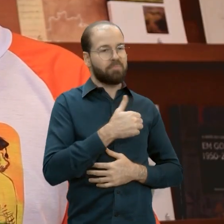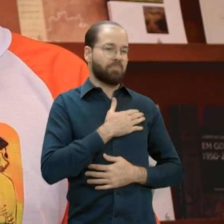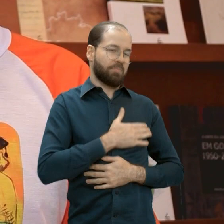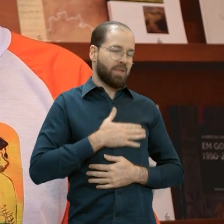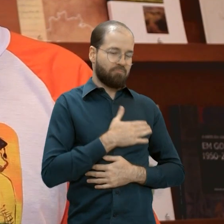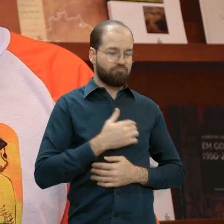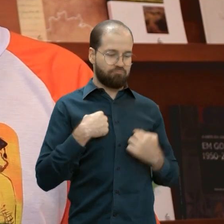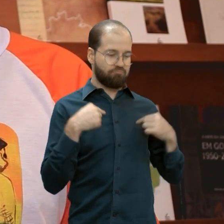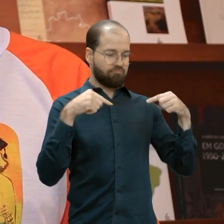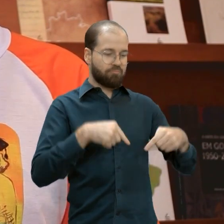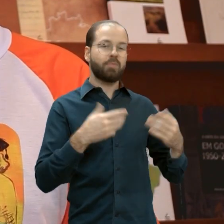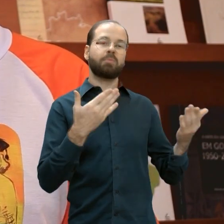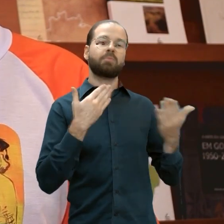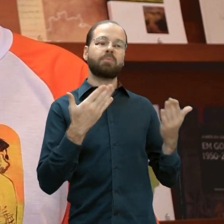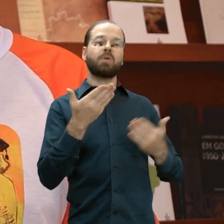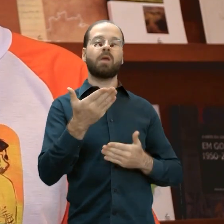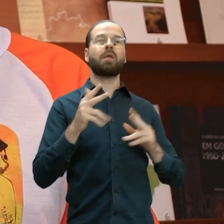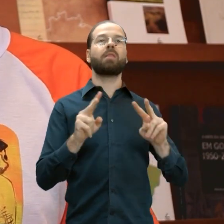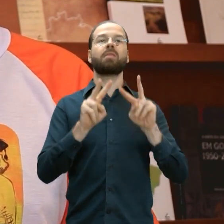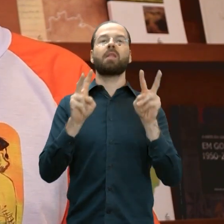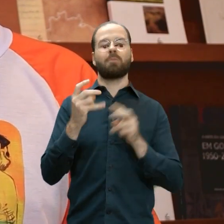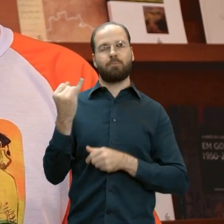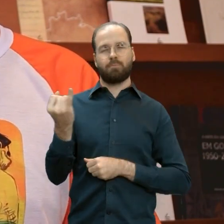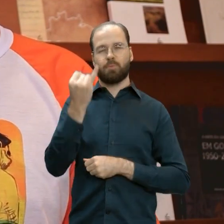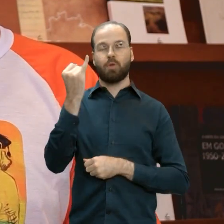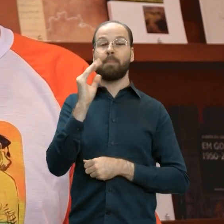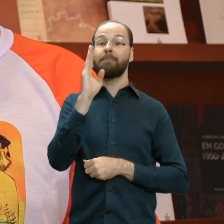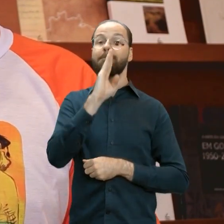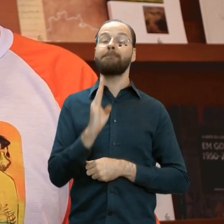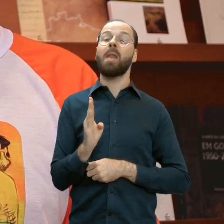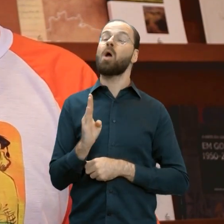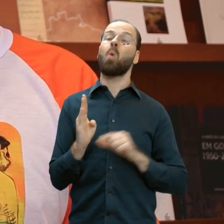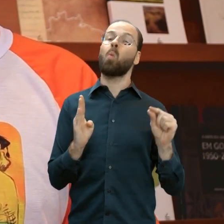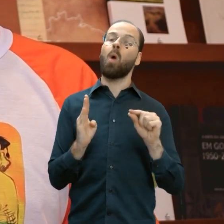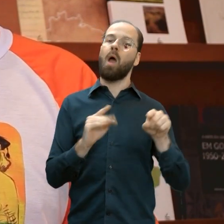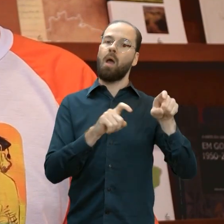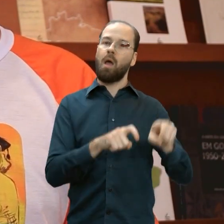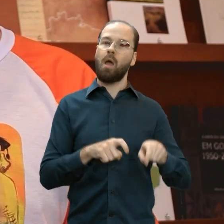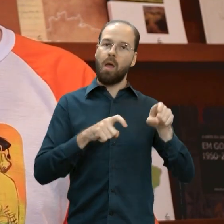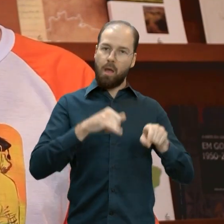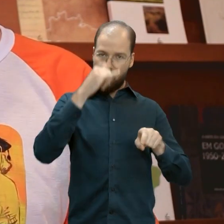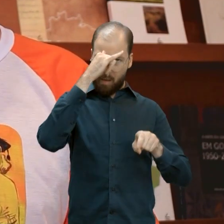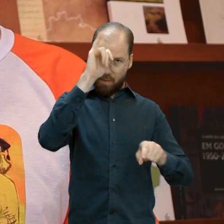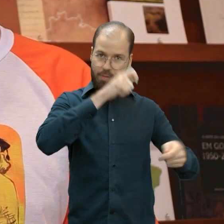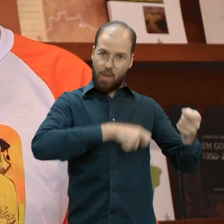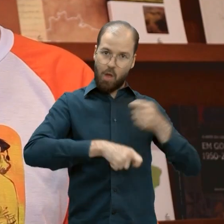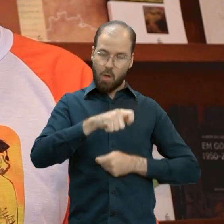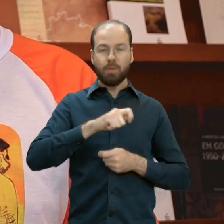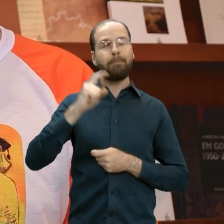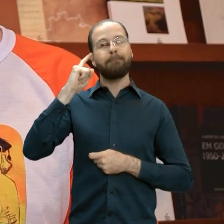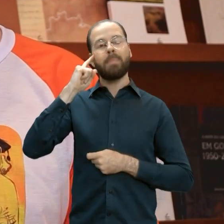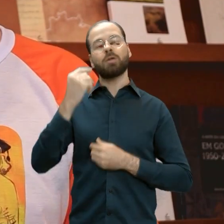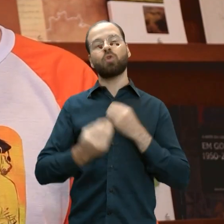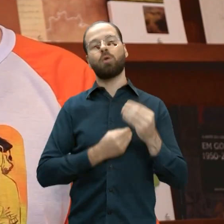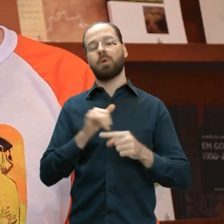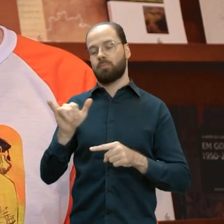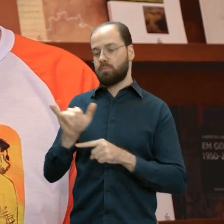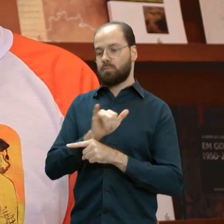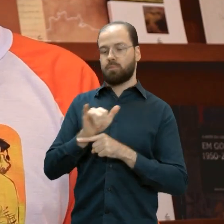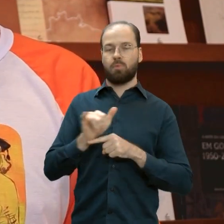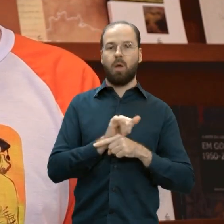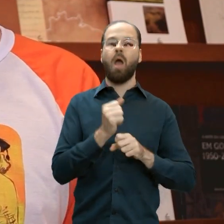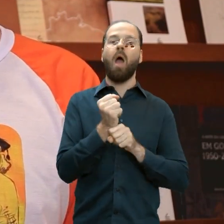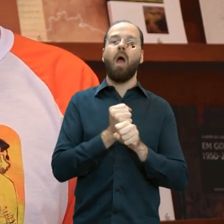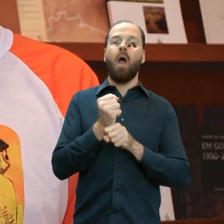falar sobre esse tema tão importante para o país, o agronegócio, que pela importância precisa ser pensado estrategicamente a longo prazo. Então,